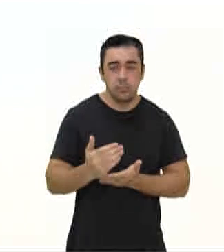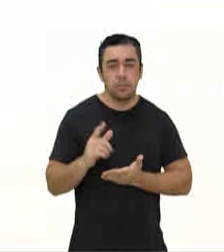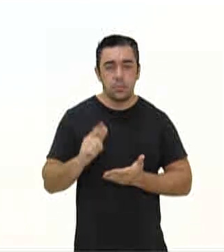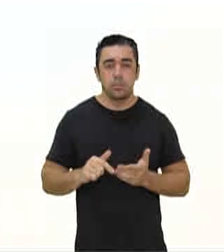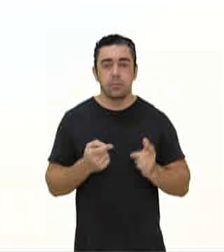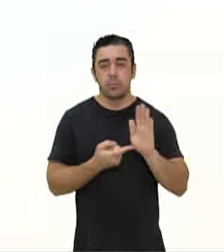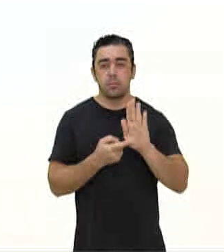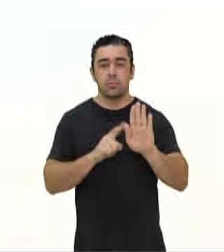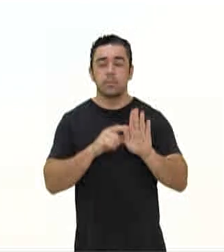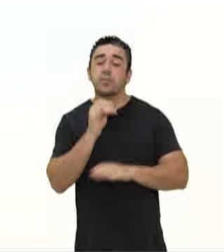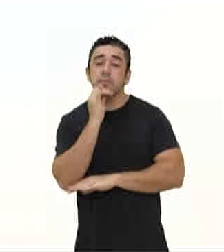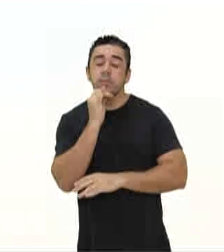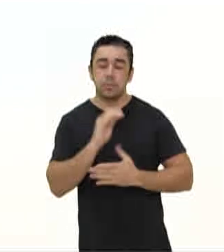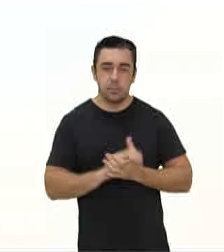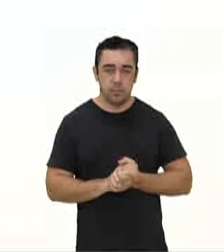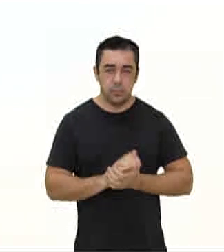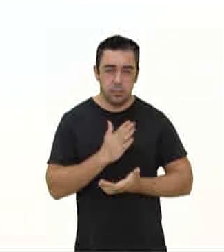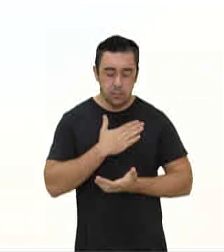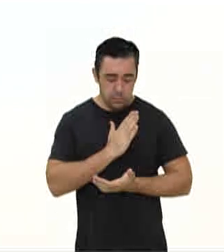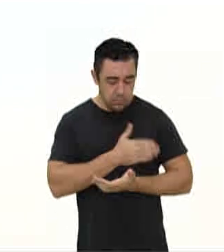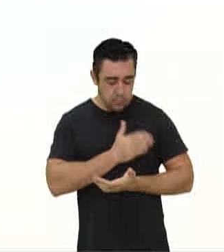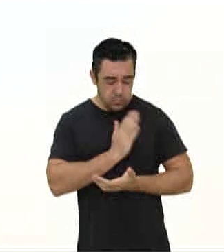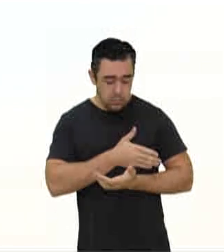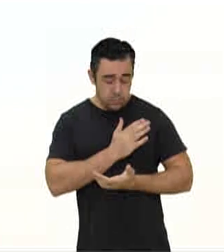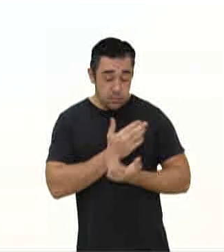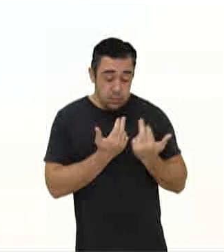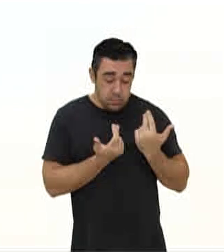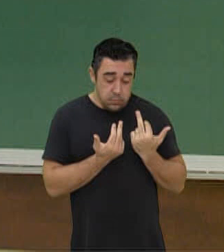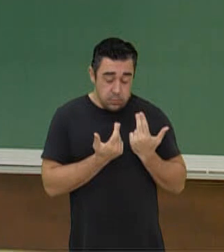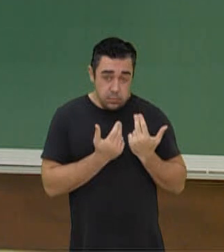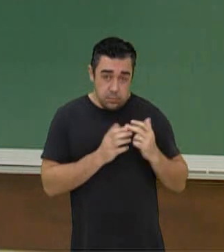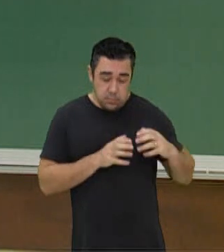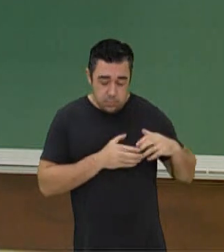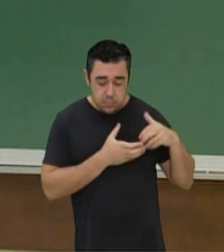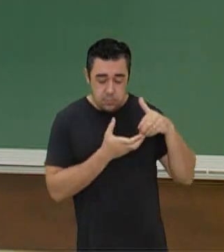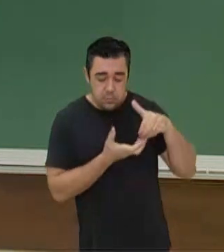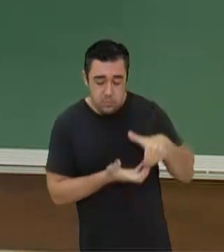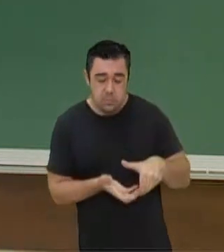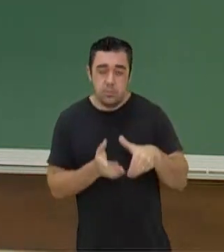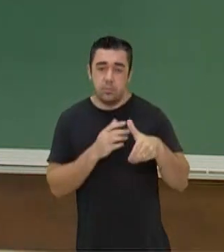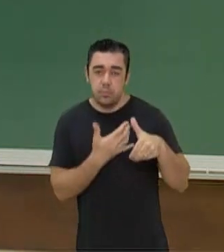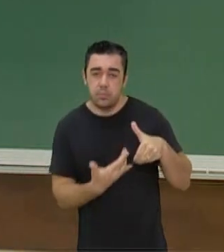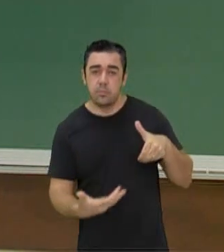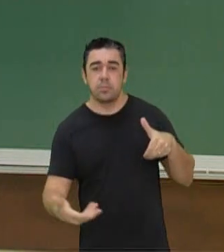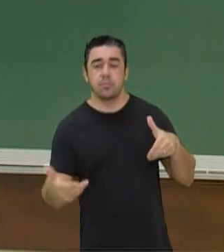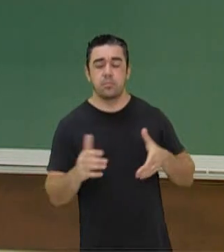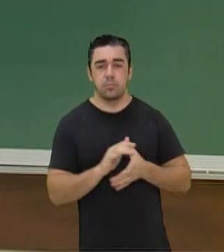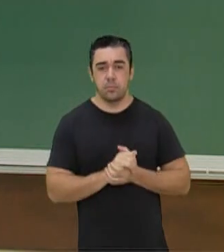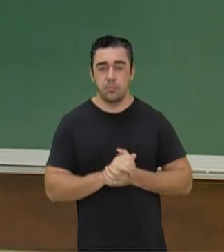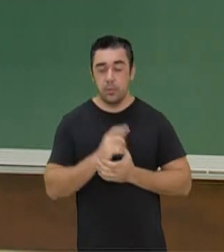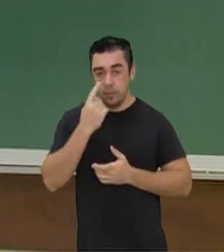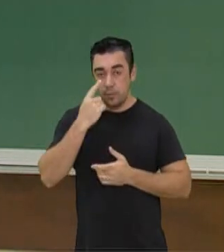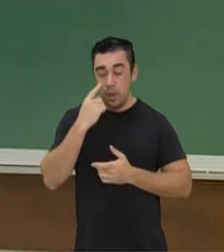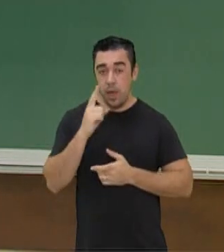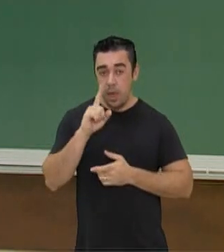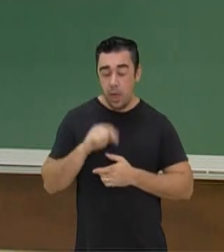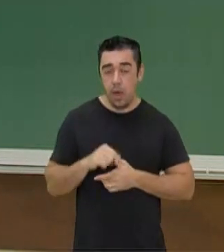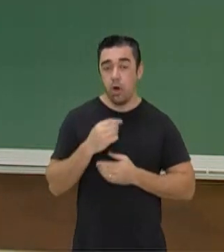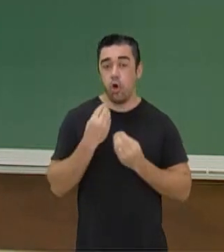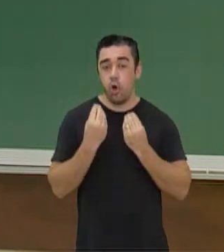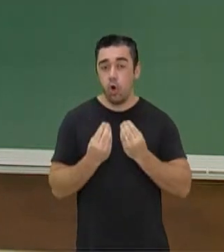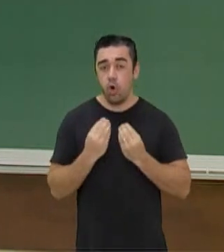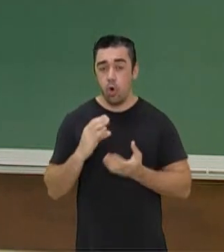metáfora. Exemplo, meu coração é como um balde despejado. Então veja que na metáfora eu disse